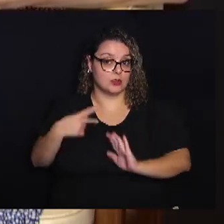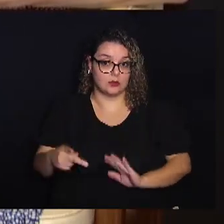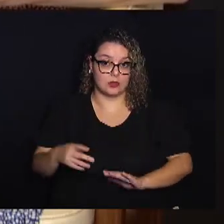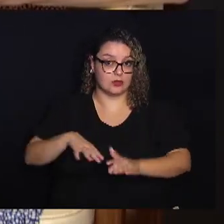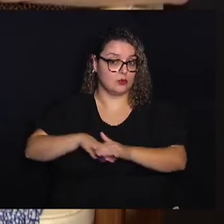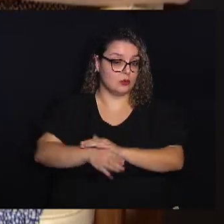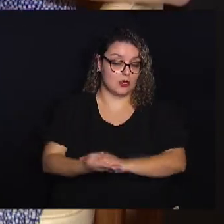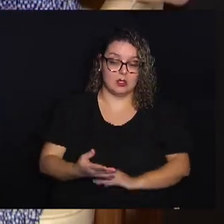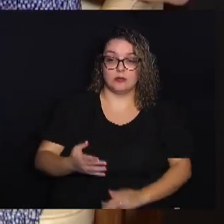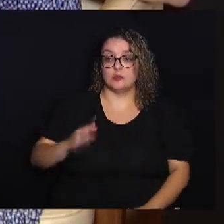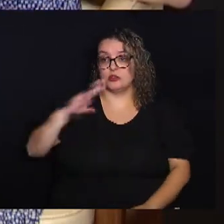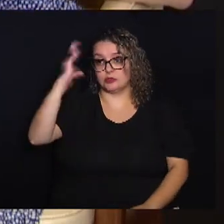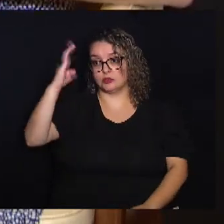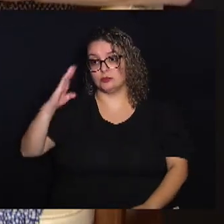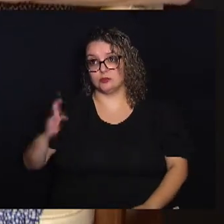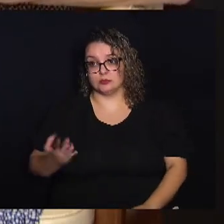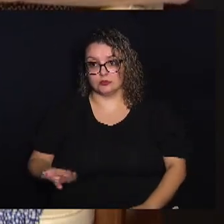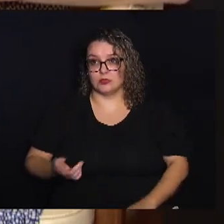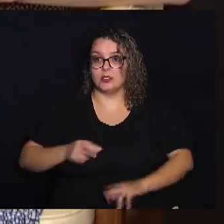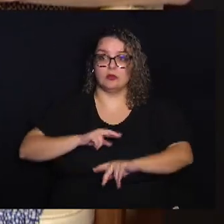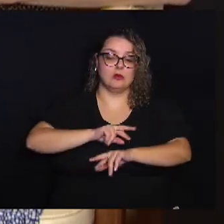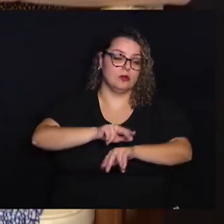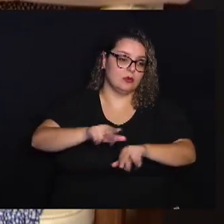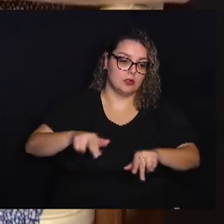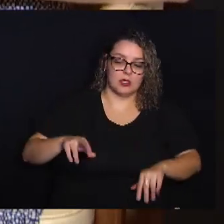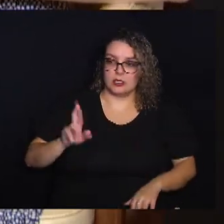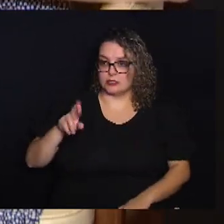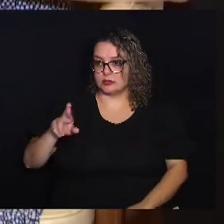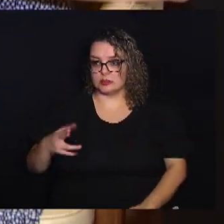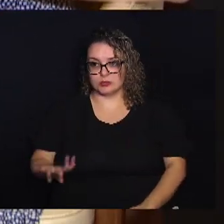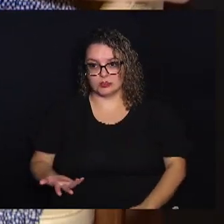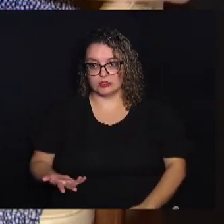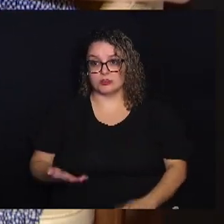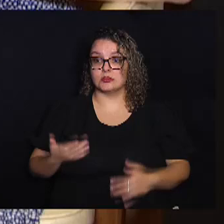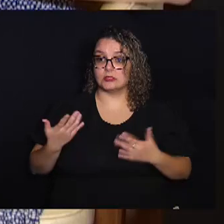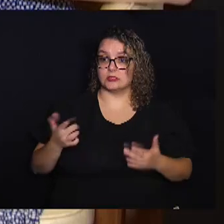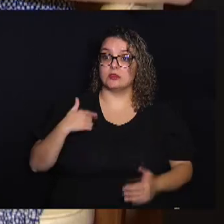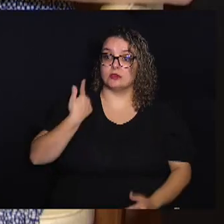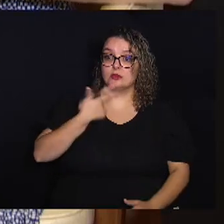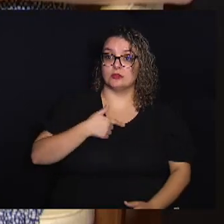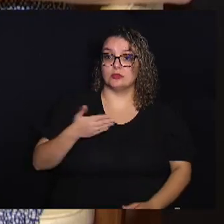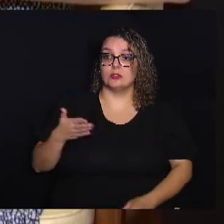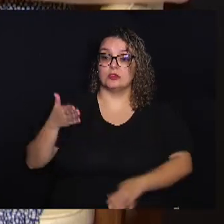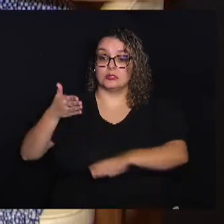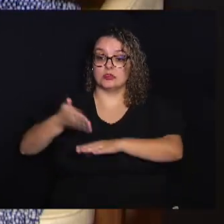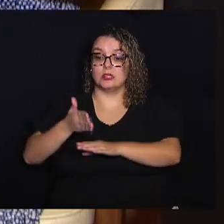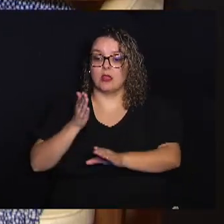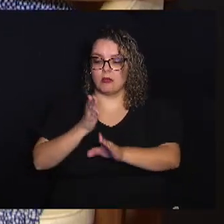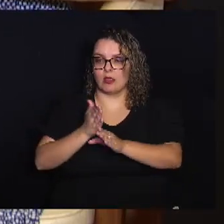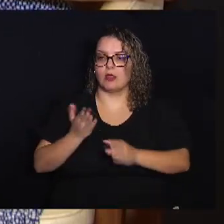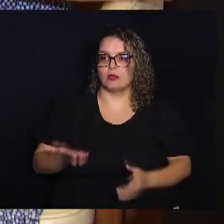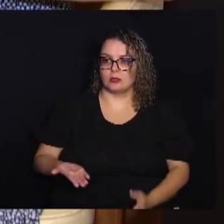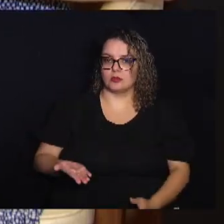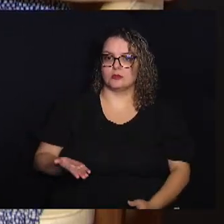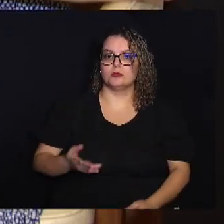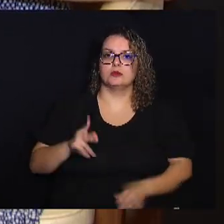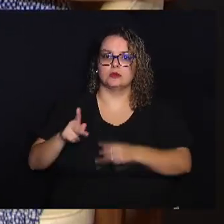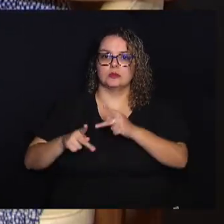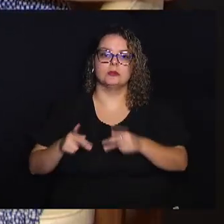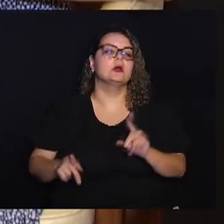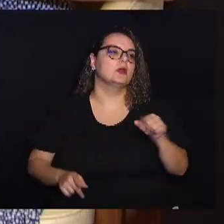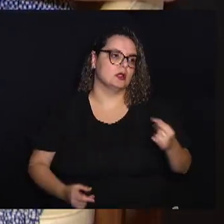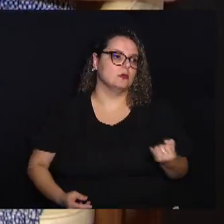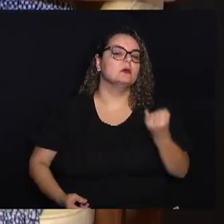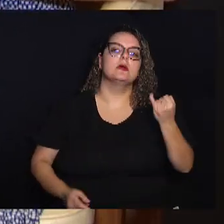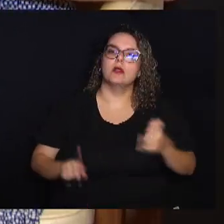dos brasileiros, né, por diversos motivos. Então a gente ir ao encontro do público